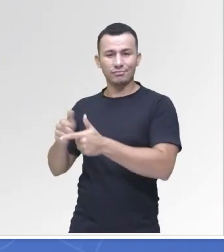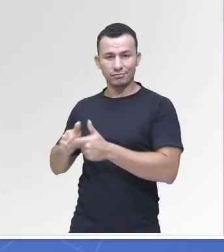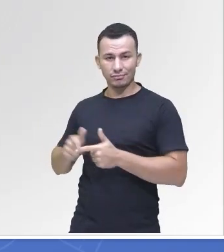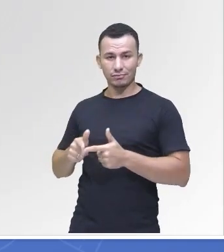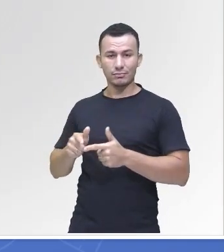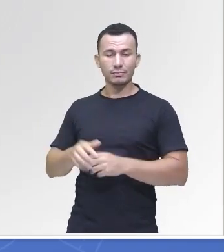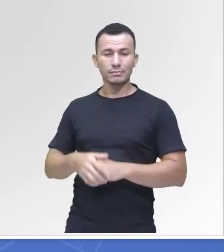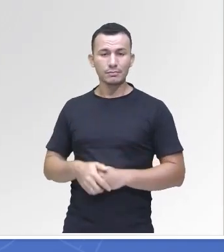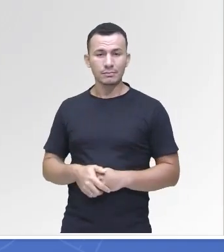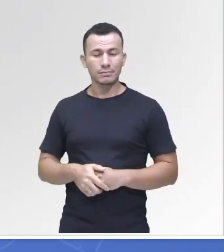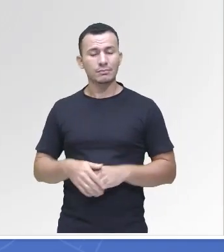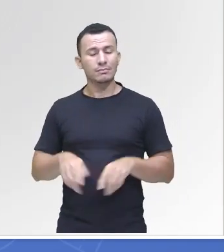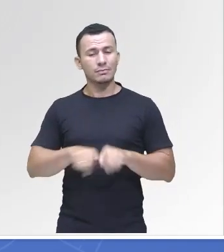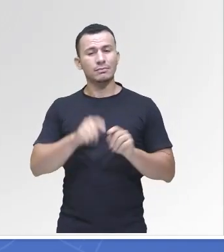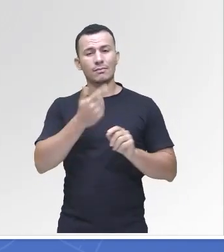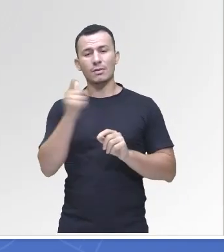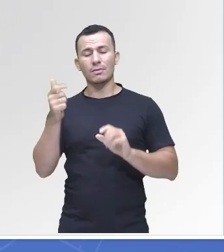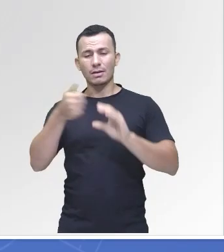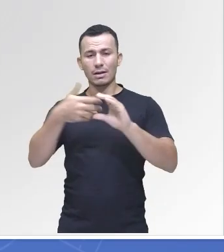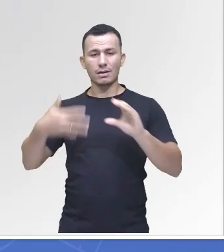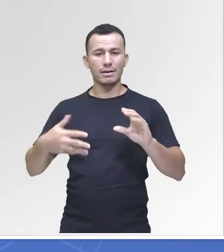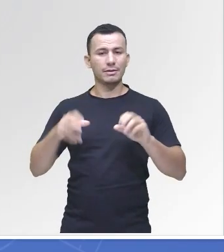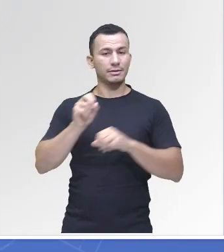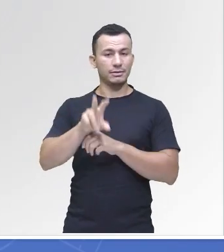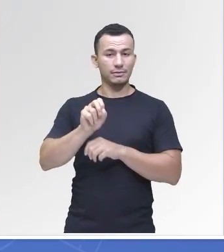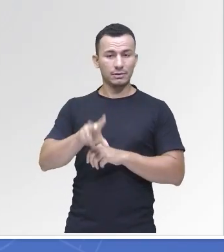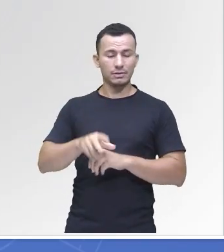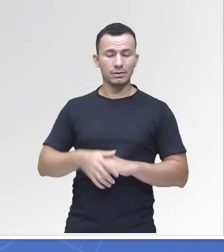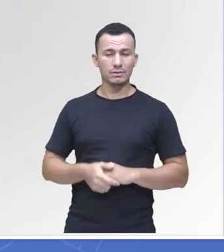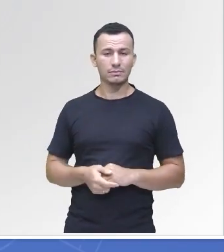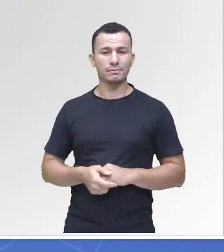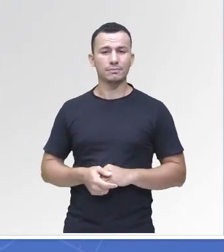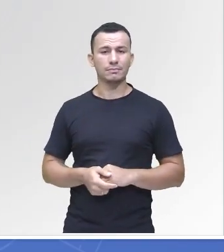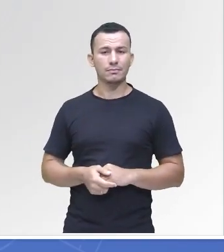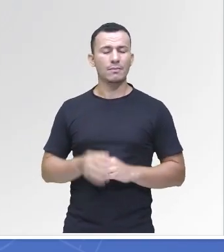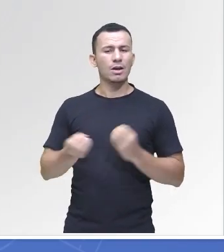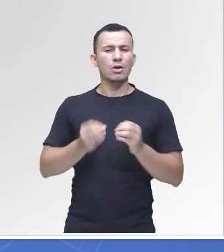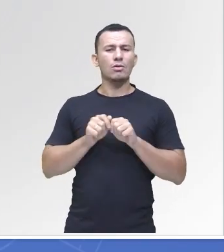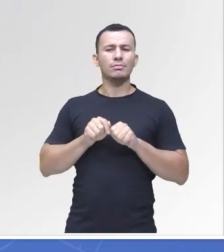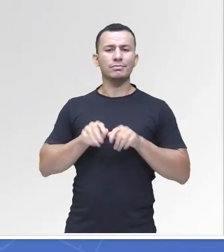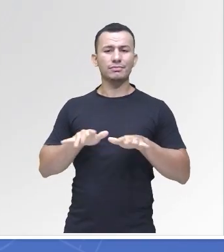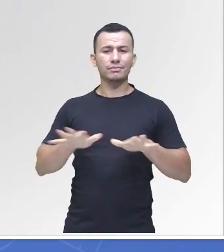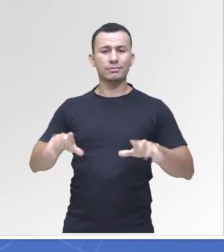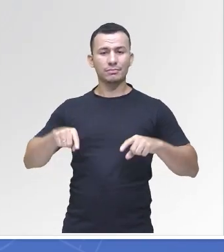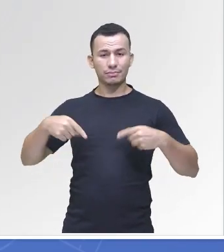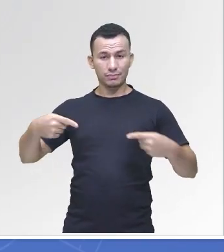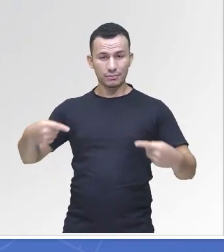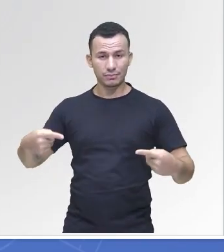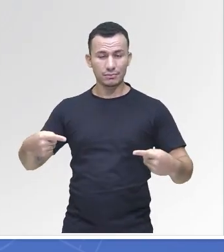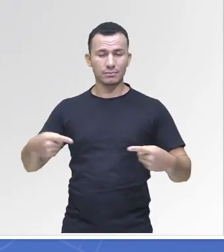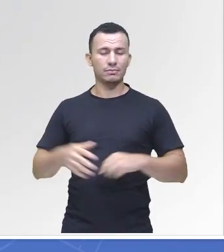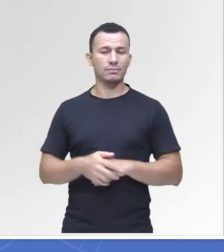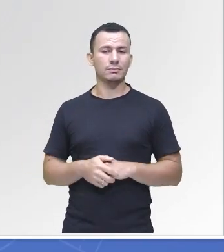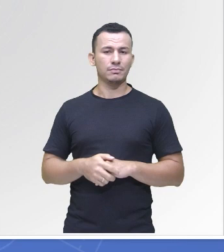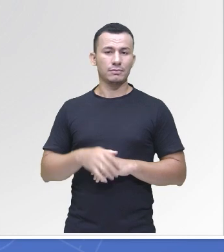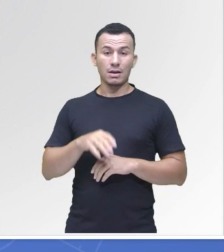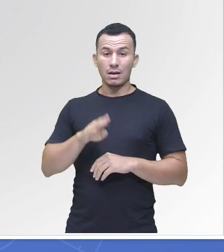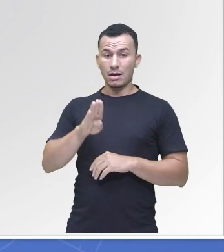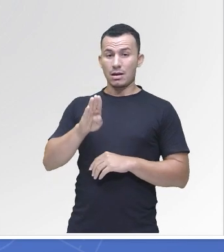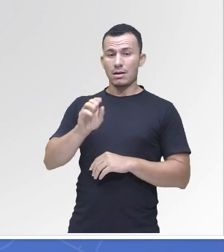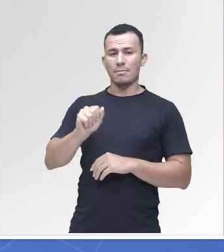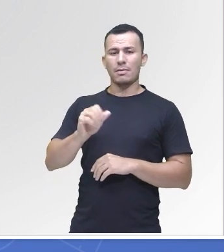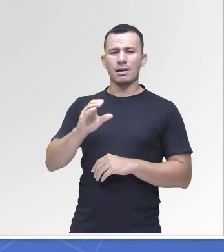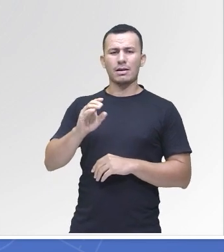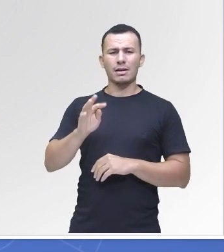continuar observando outras características sobre eles. Olha só, no seu processo multiplicativo, no caso do bacteriófago,